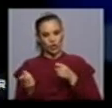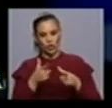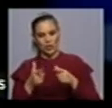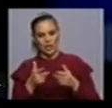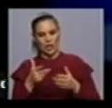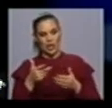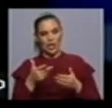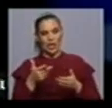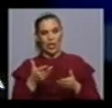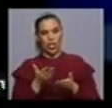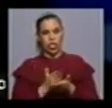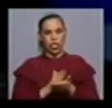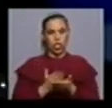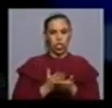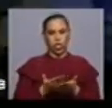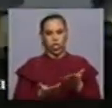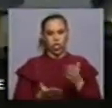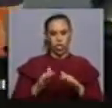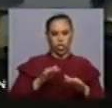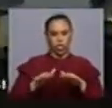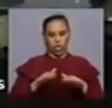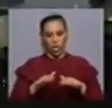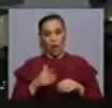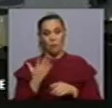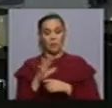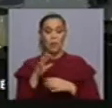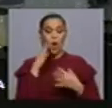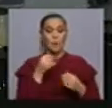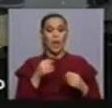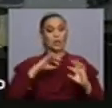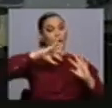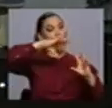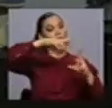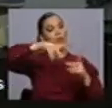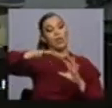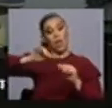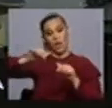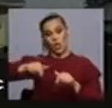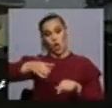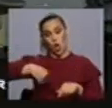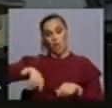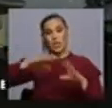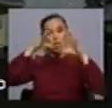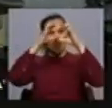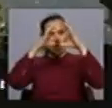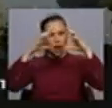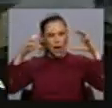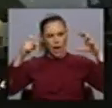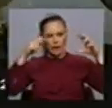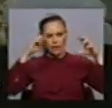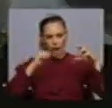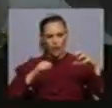instável. Nas galáxias normais, digamos assim, olha, como é o caso da nossa, nestas grandes nuvens de gás e poeira onde nascem as estrelas, há